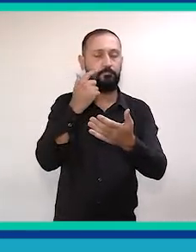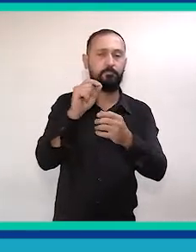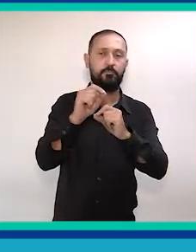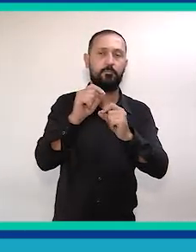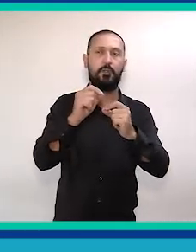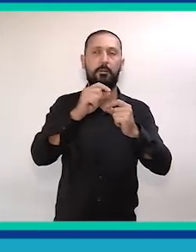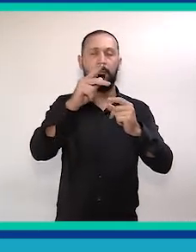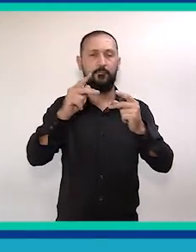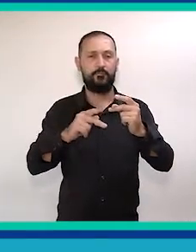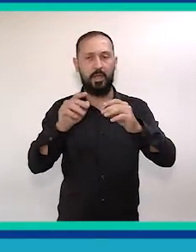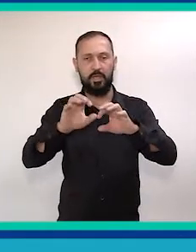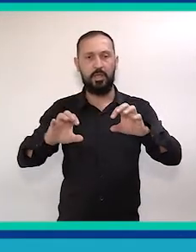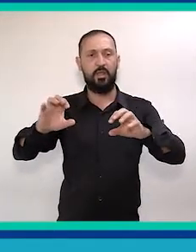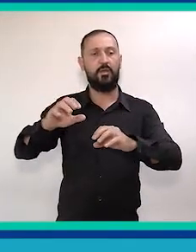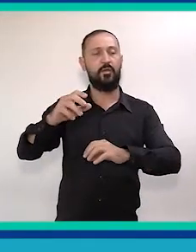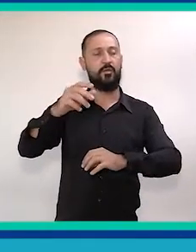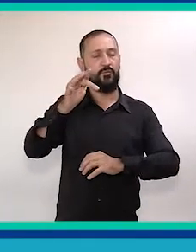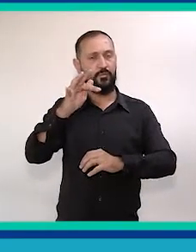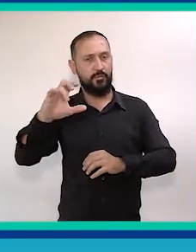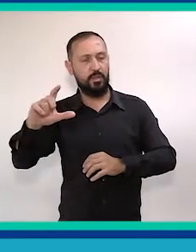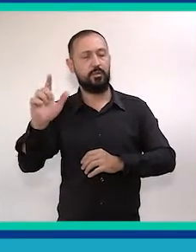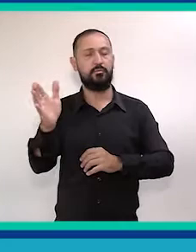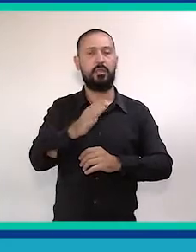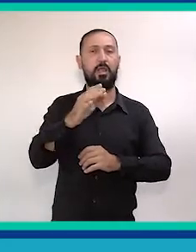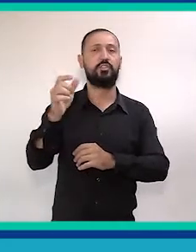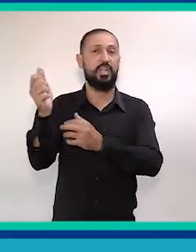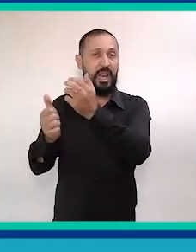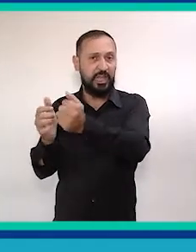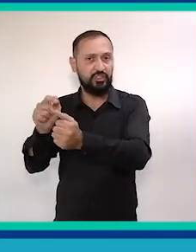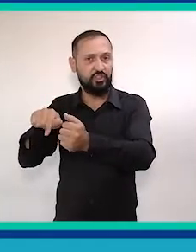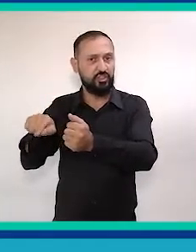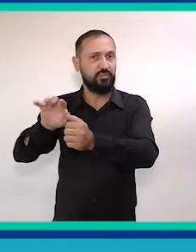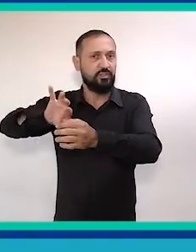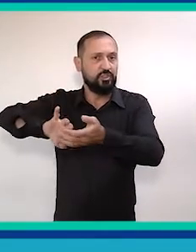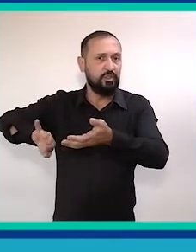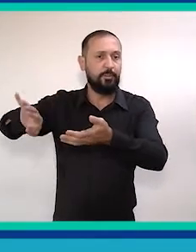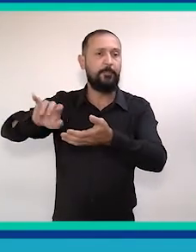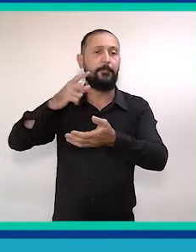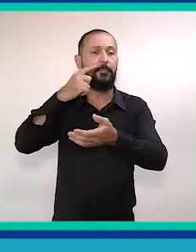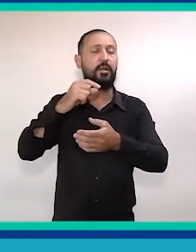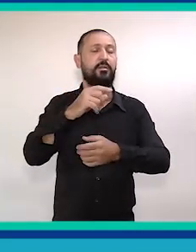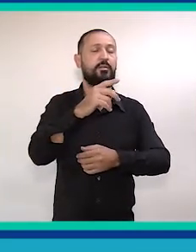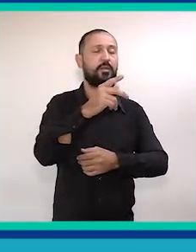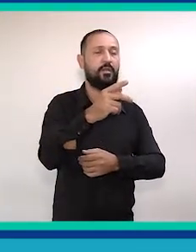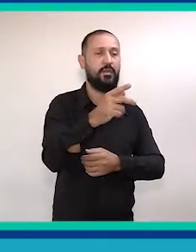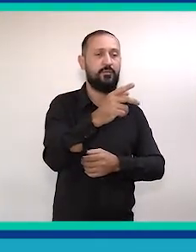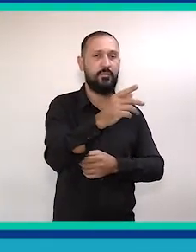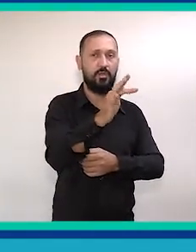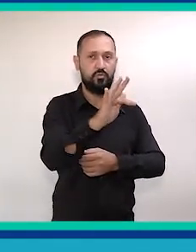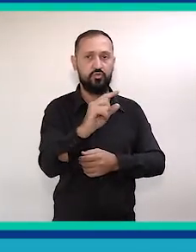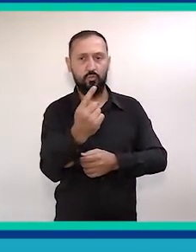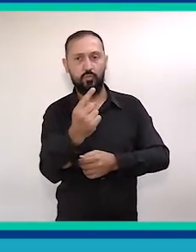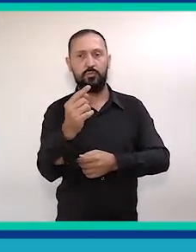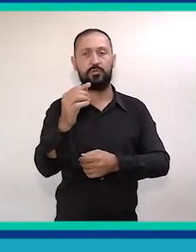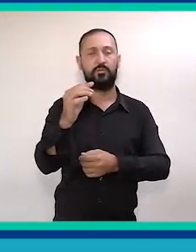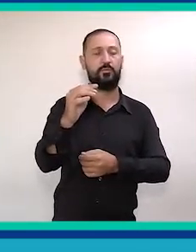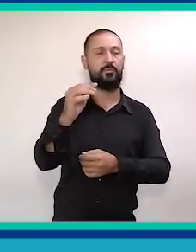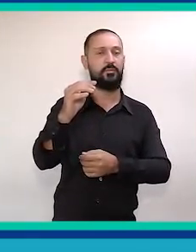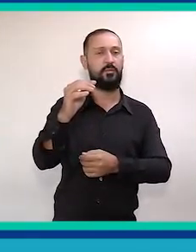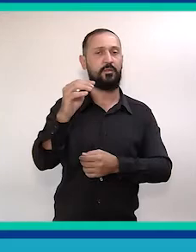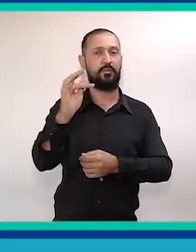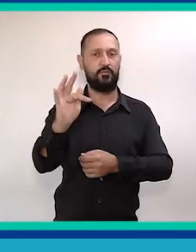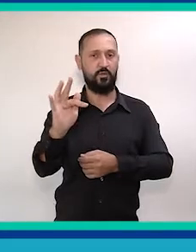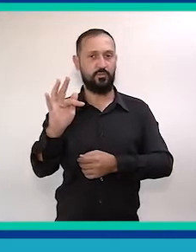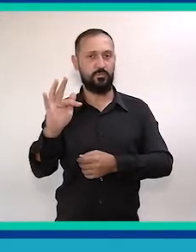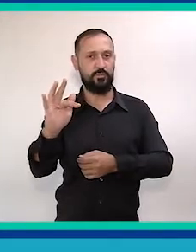consegue separar a metaloprotease da fosfolipase, da lectina, mas ela não consegue separar a fosfolipase 1 da